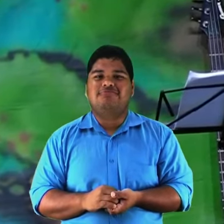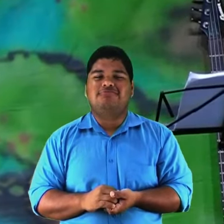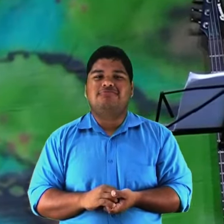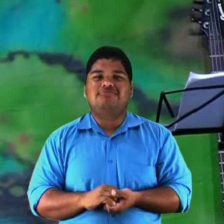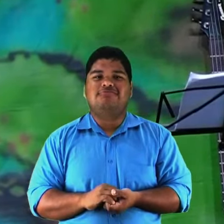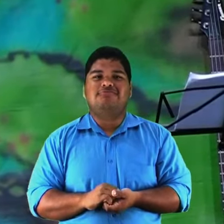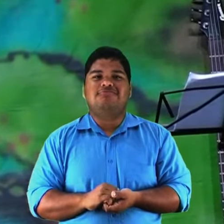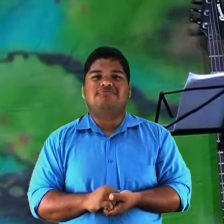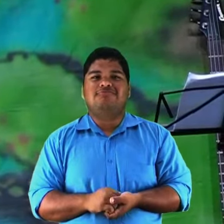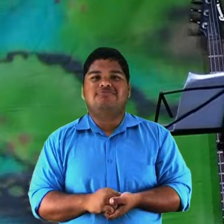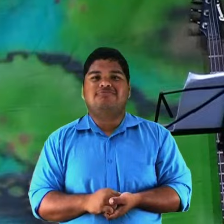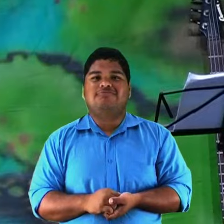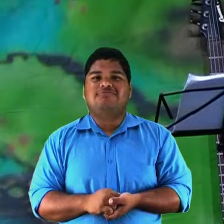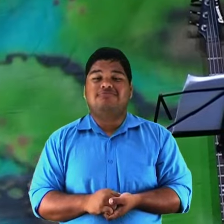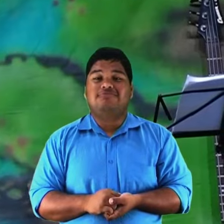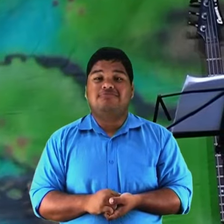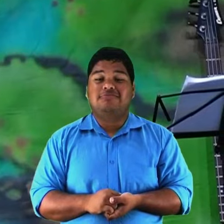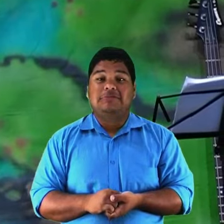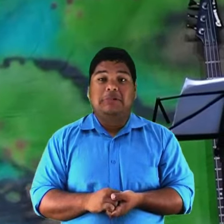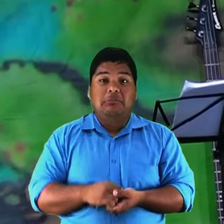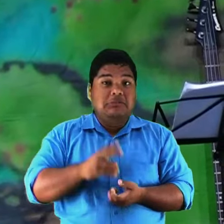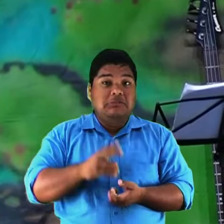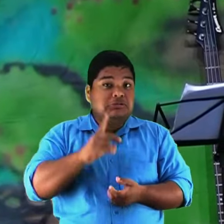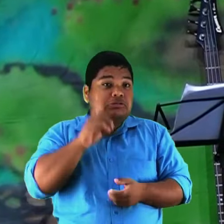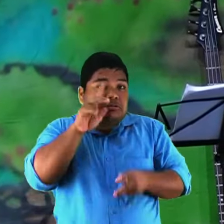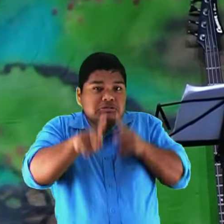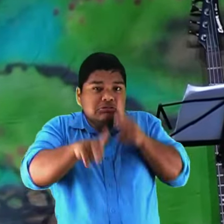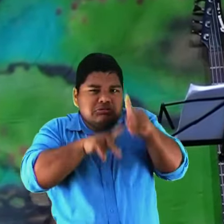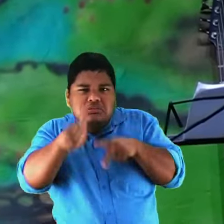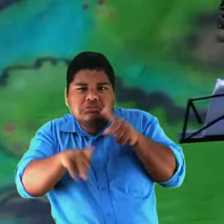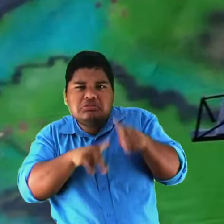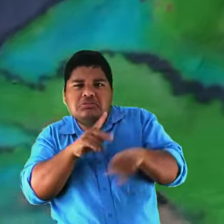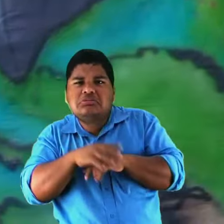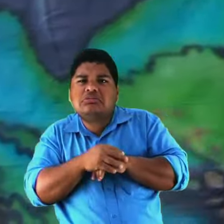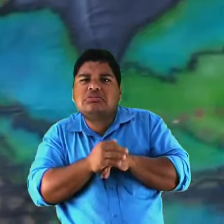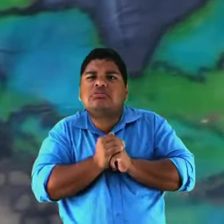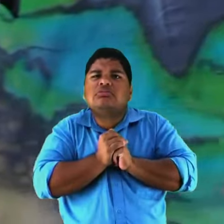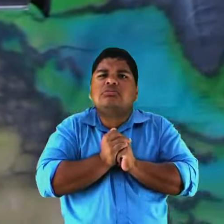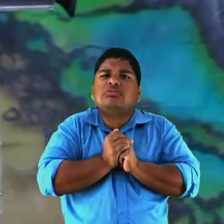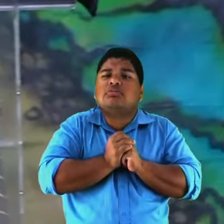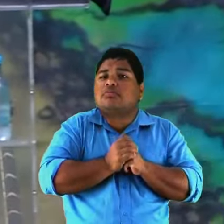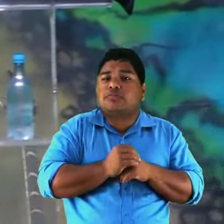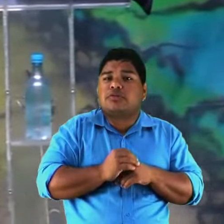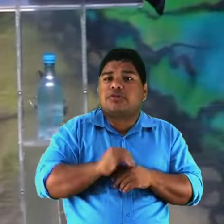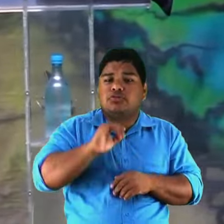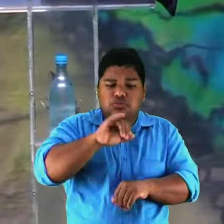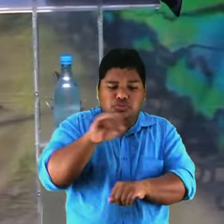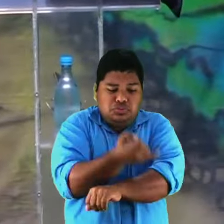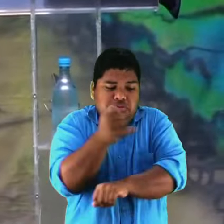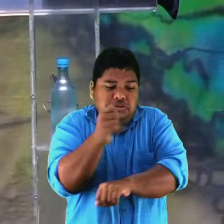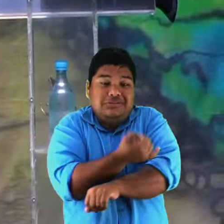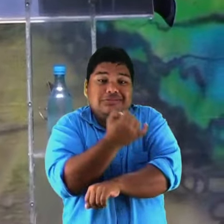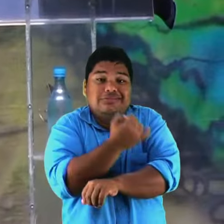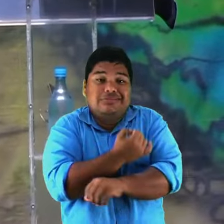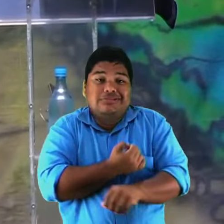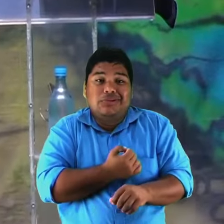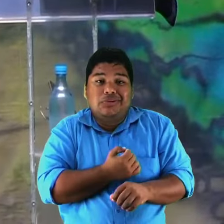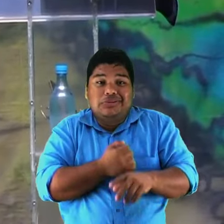Mas na cultura hebraica, e ao mesmo tempo é muito mais eficiente, são contadas